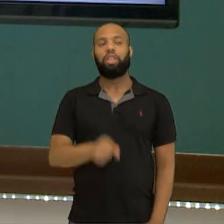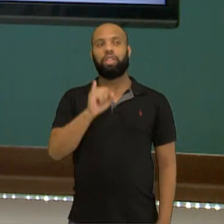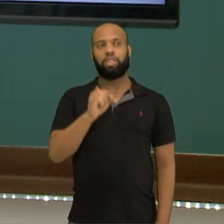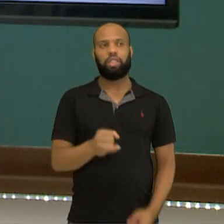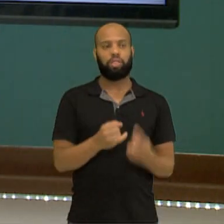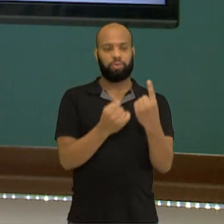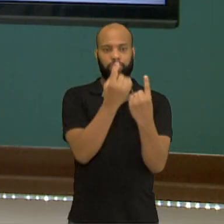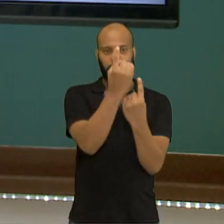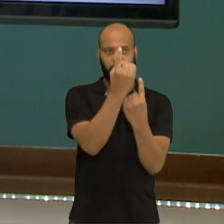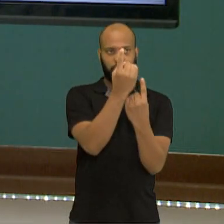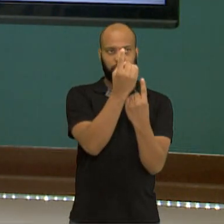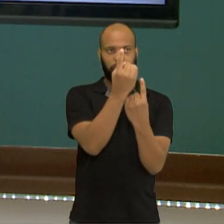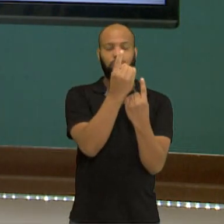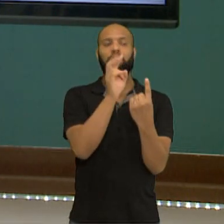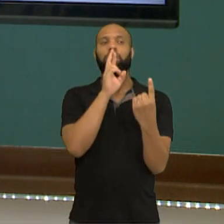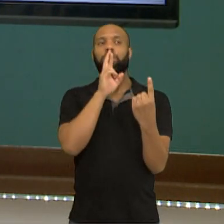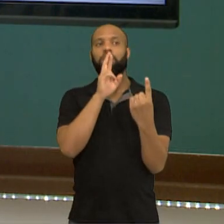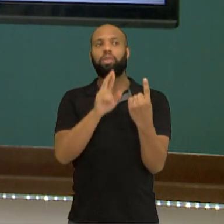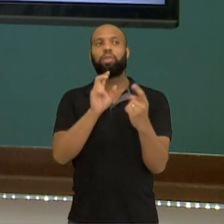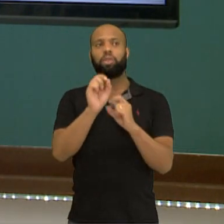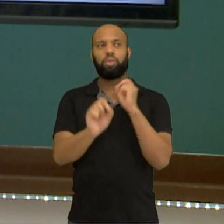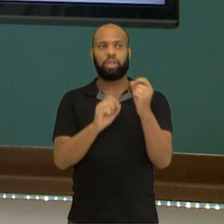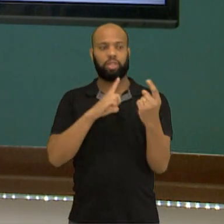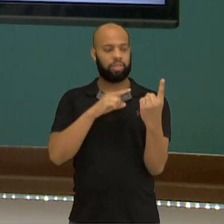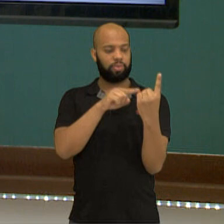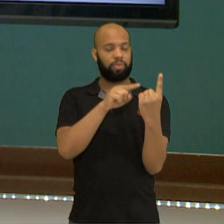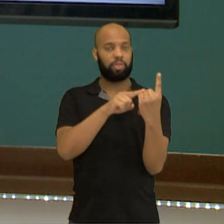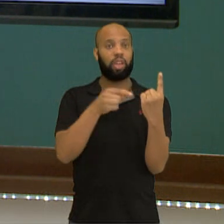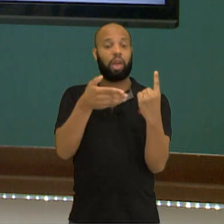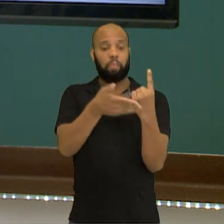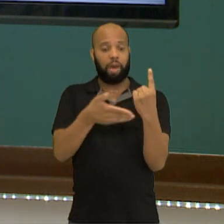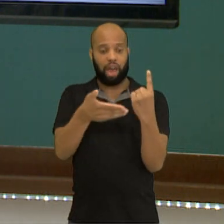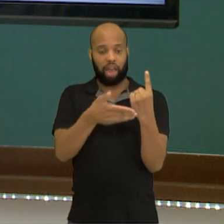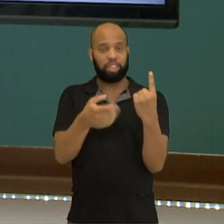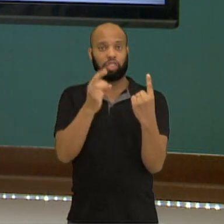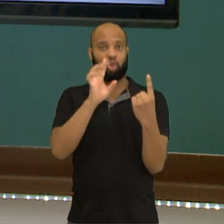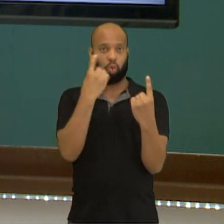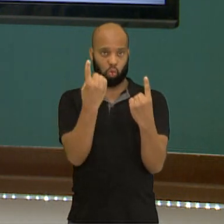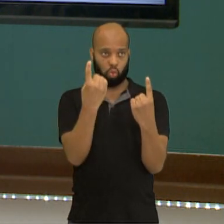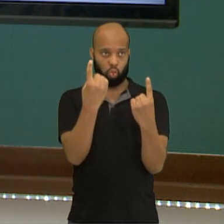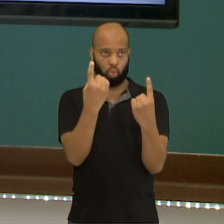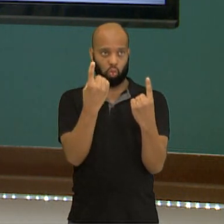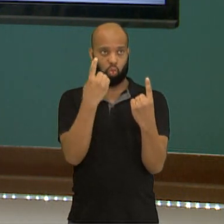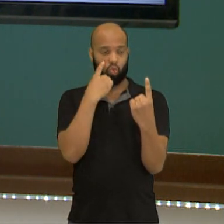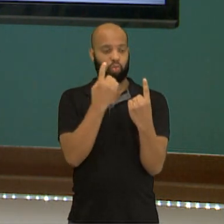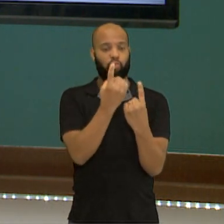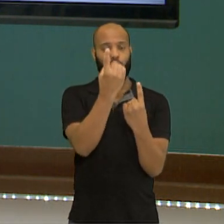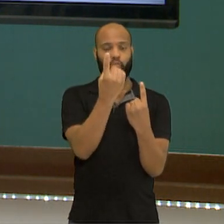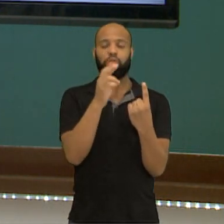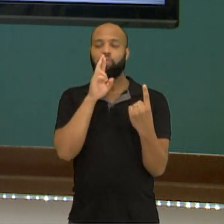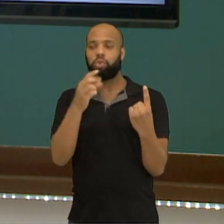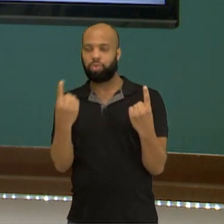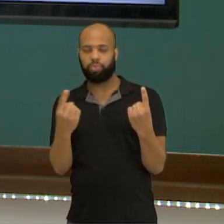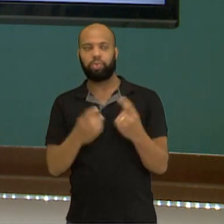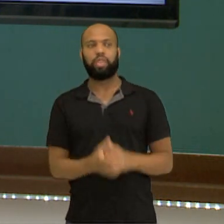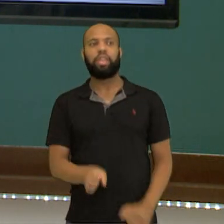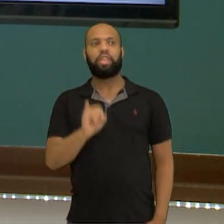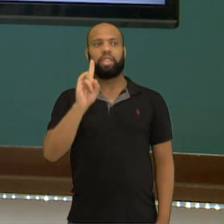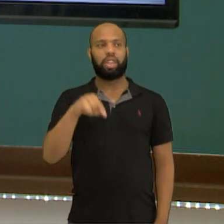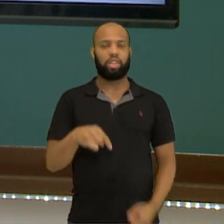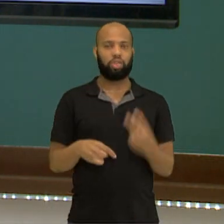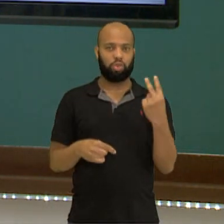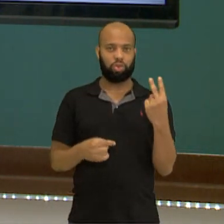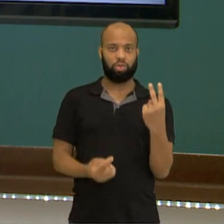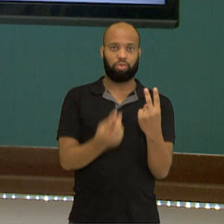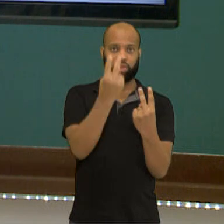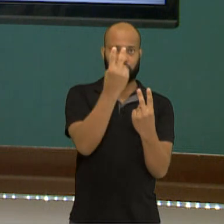1 elevado a 1, significa que essa base aqui ela vai se repetir uma única vez, dá 1. Se eu penso no 2 ao